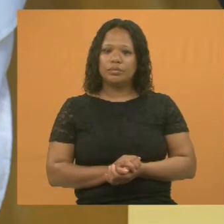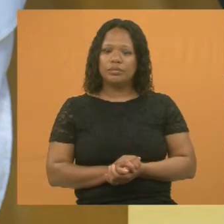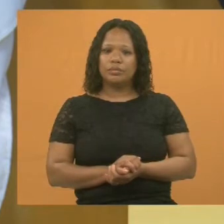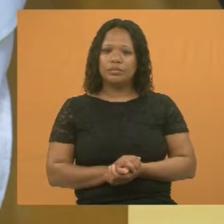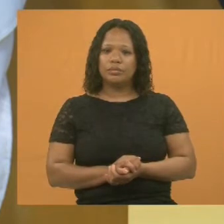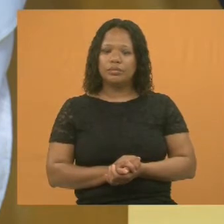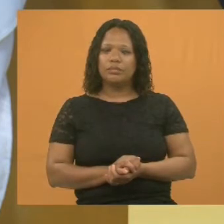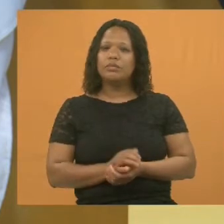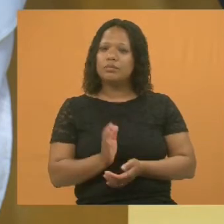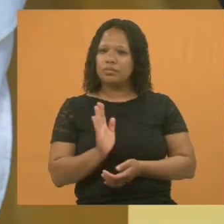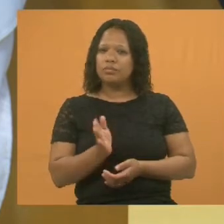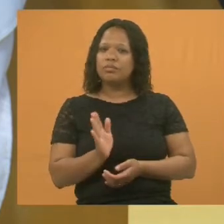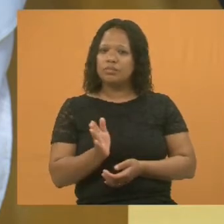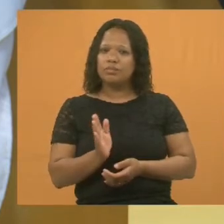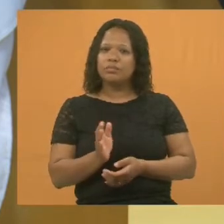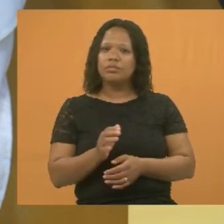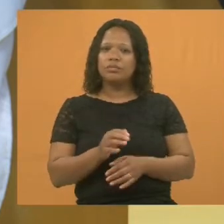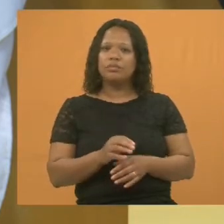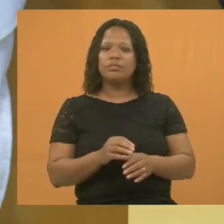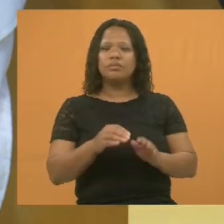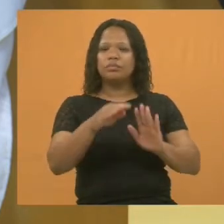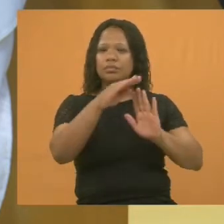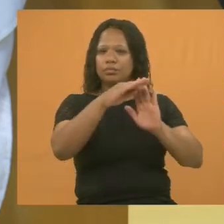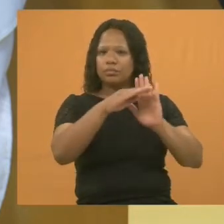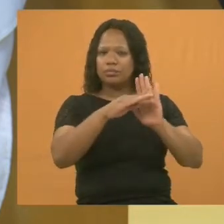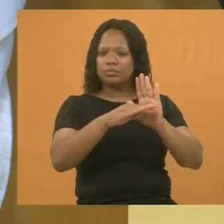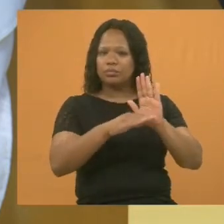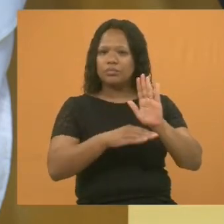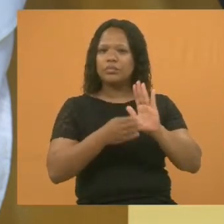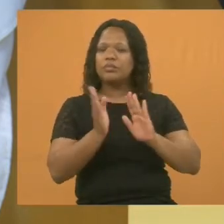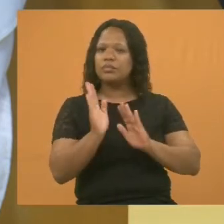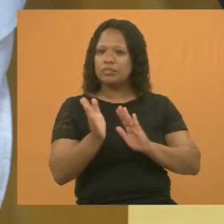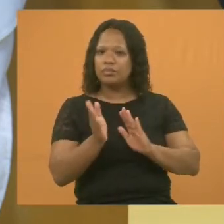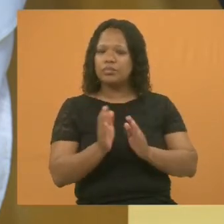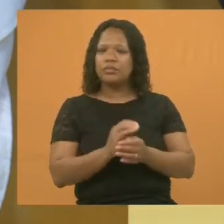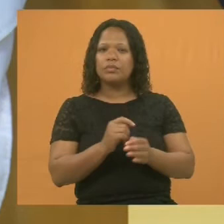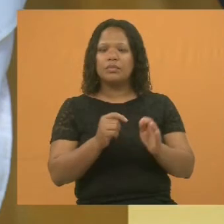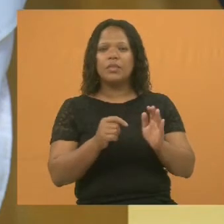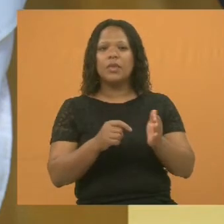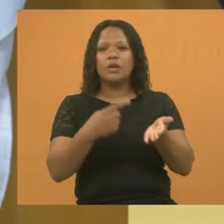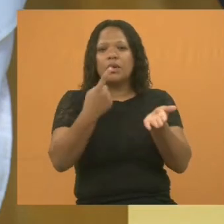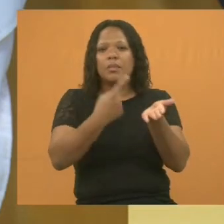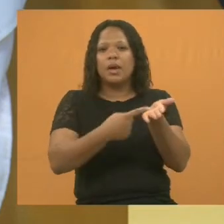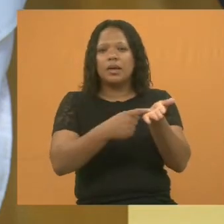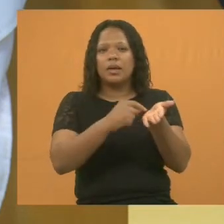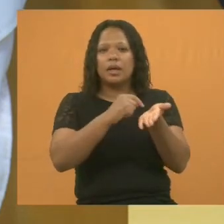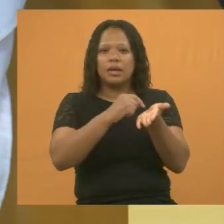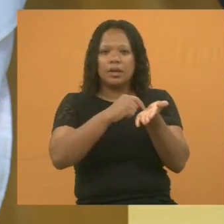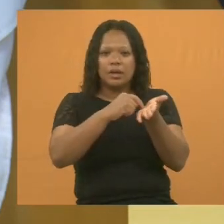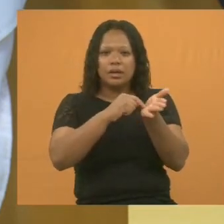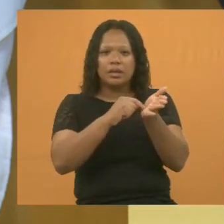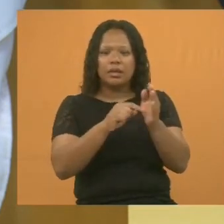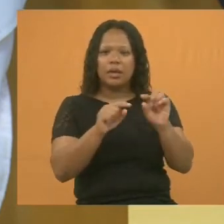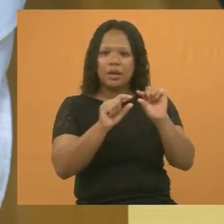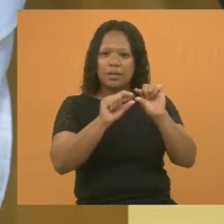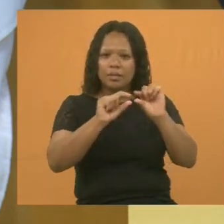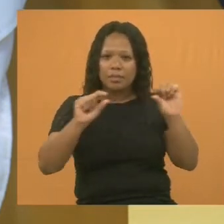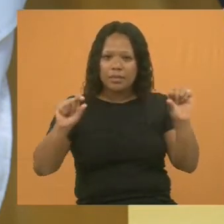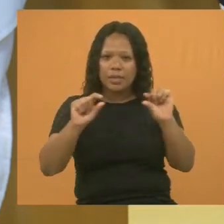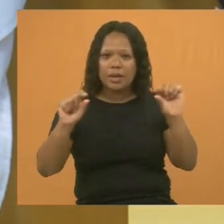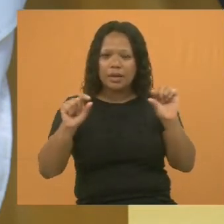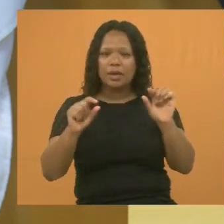Já existem diversos planos que estão elaborados. E eu até marquei aí, sublinhado embaixo, em